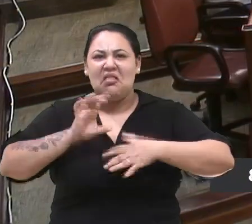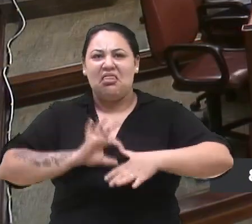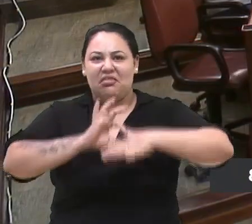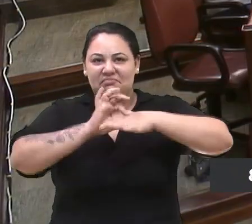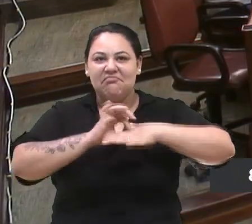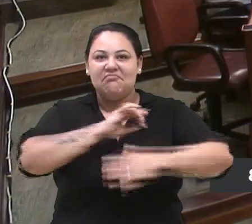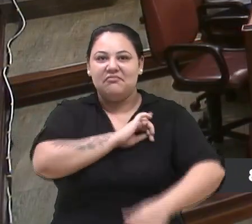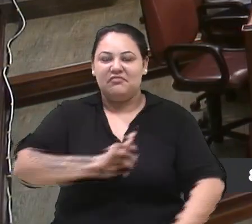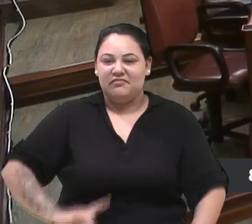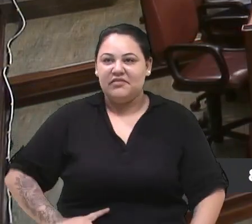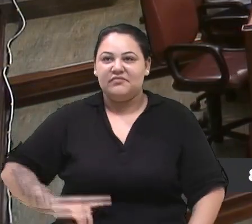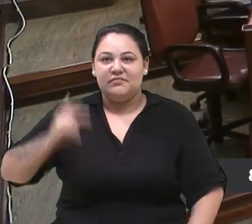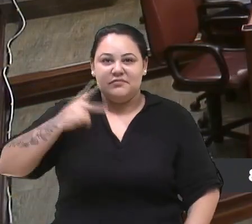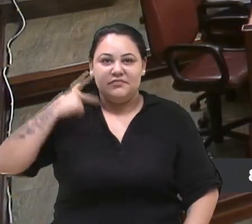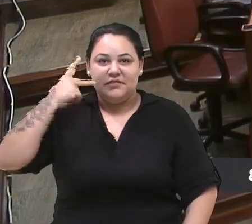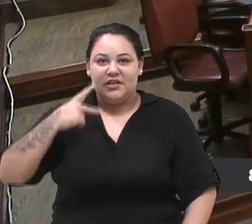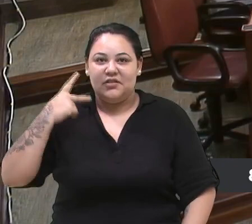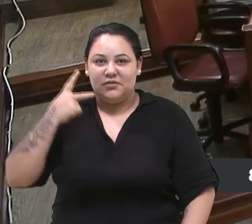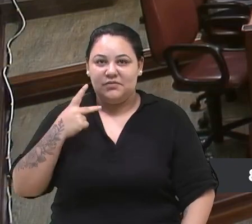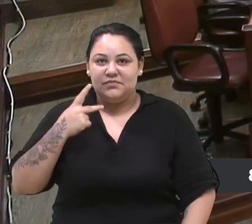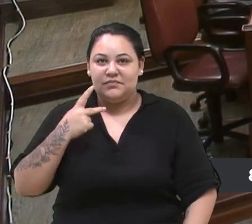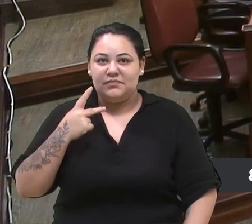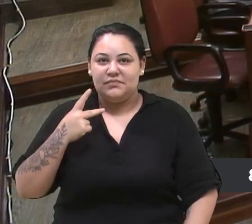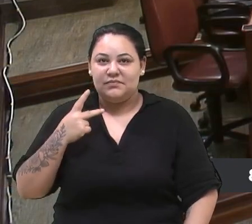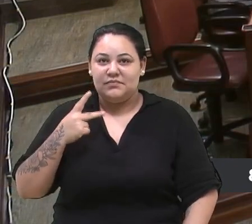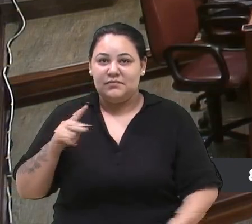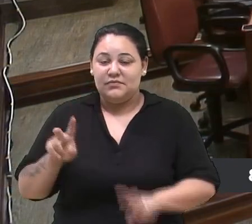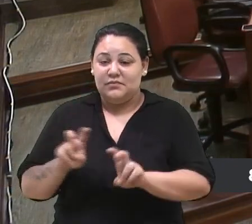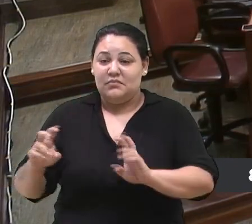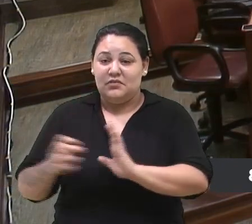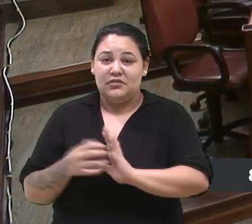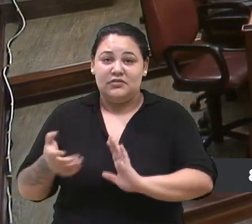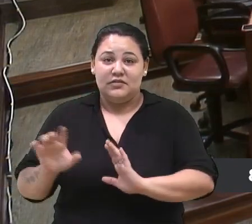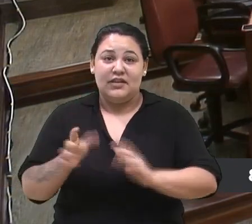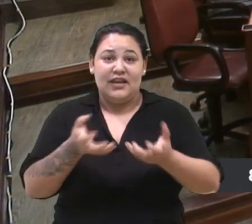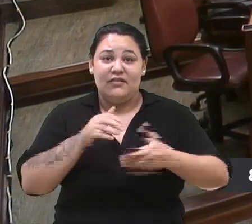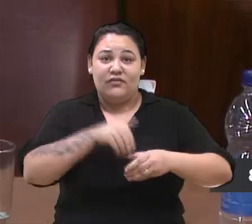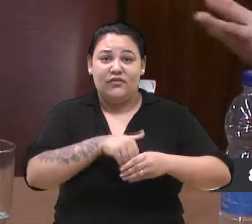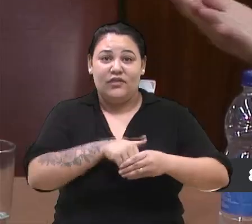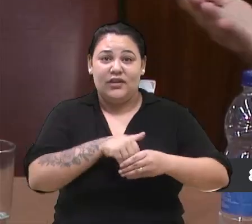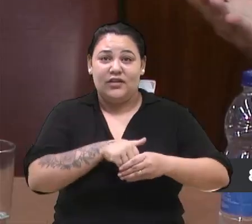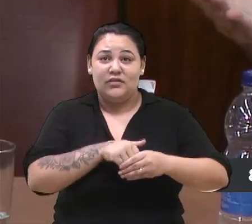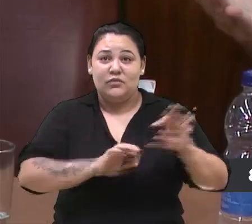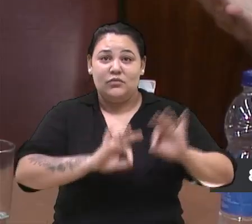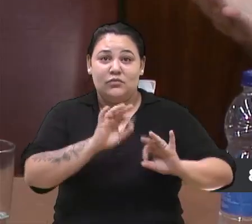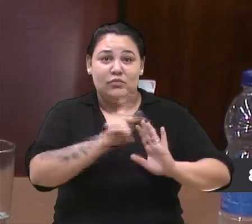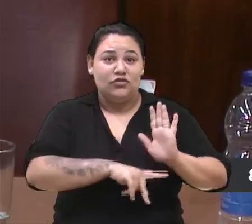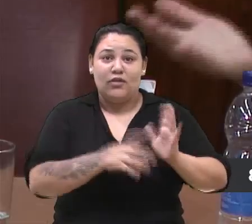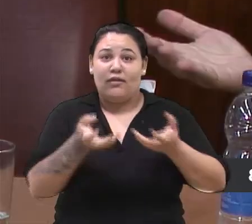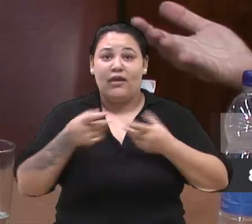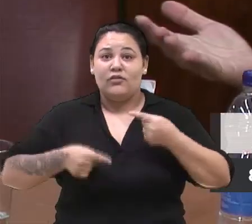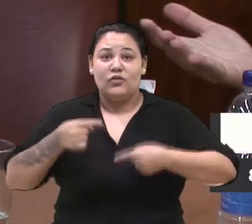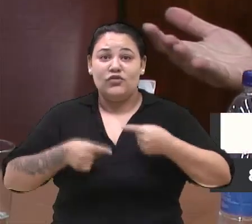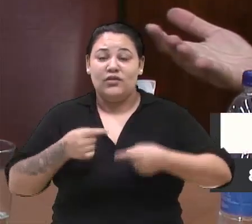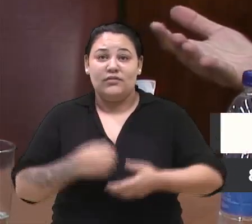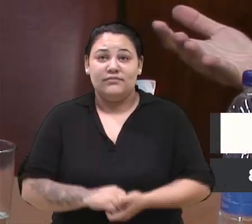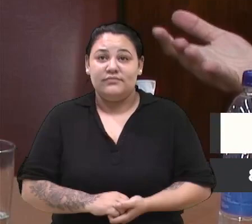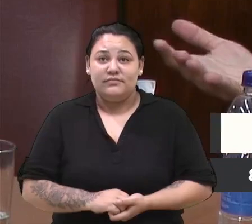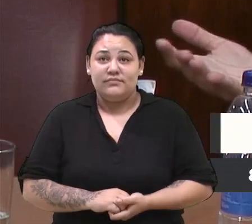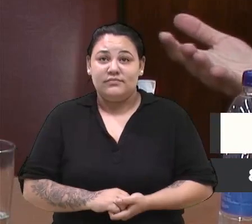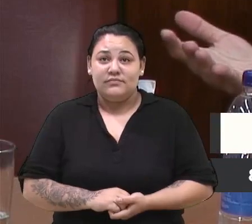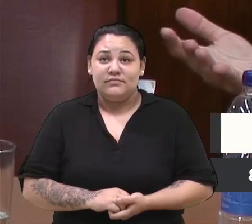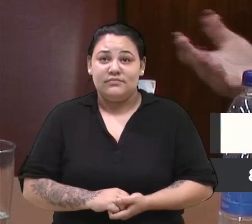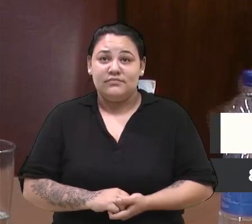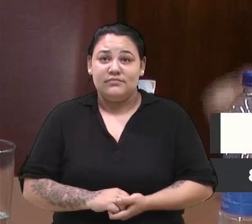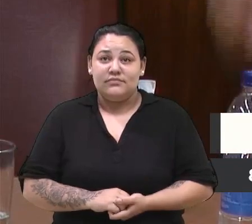bancada de oposição dizendo que quer votar no projeto e quer discutir. Eu queria. Inabilidade do vereador Lucas Gil.